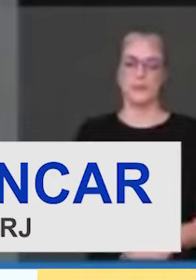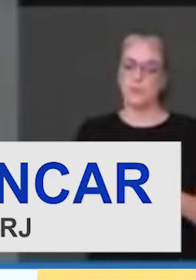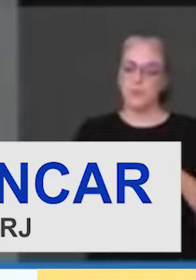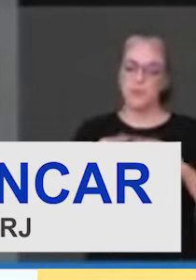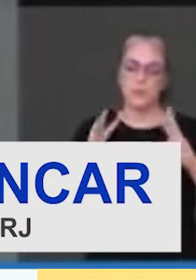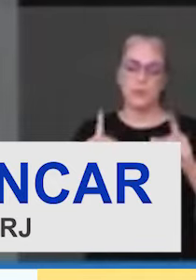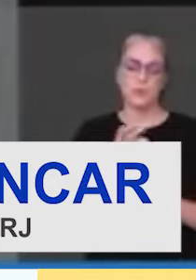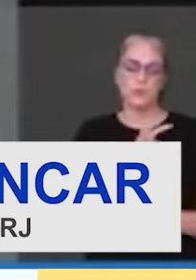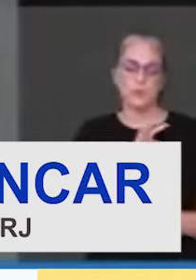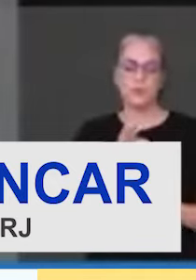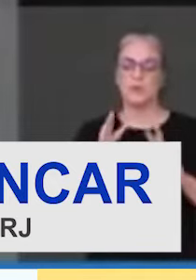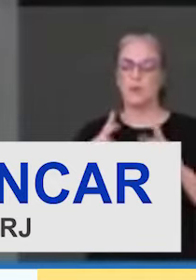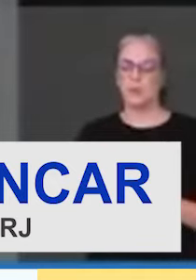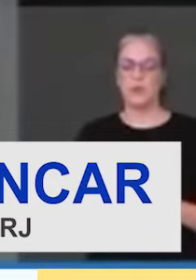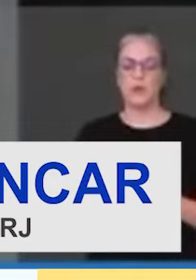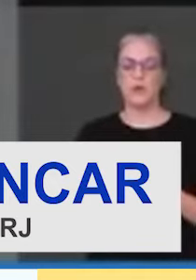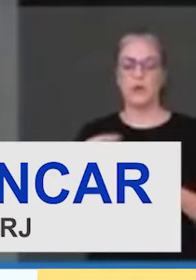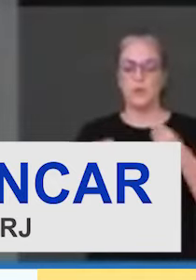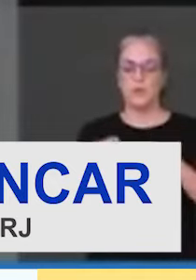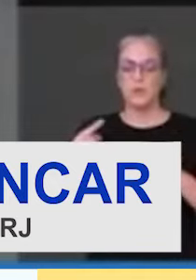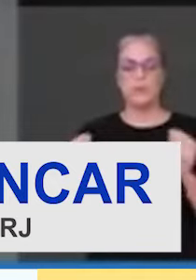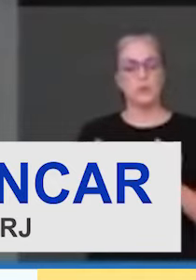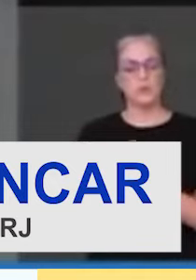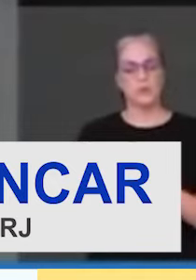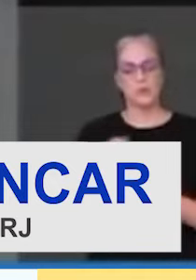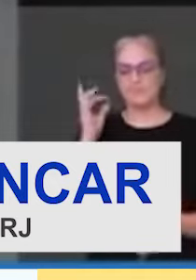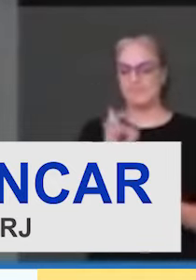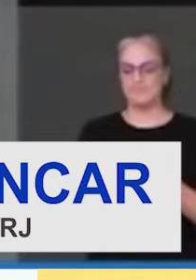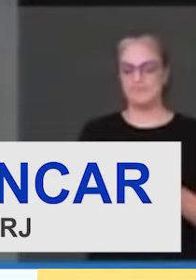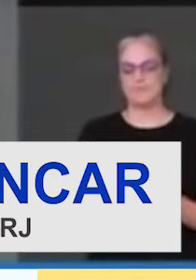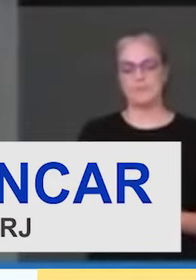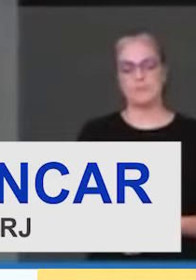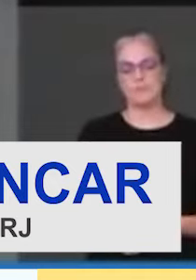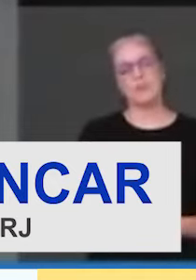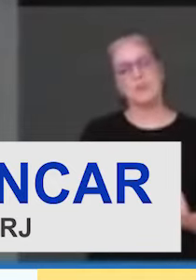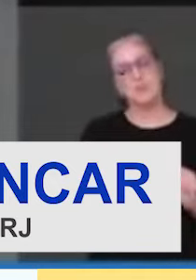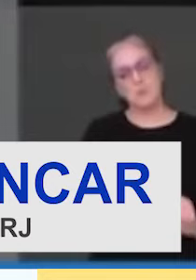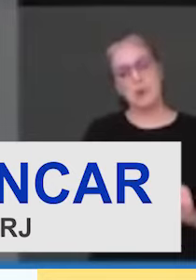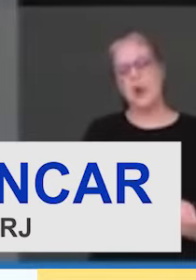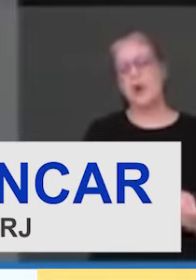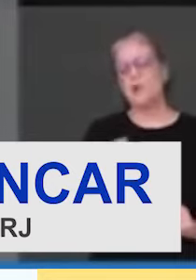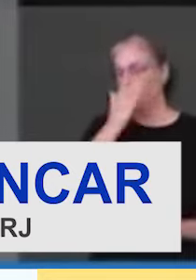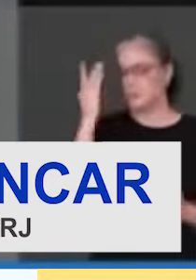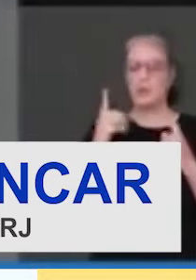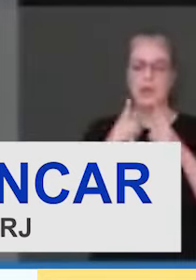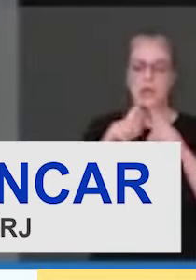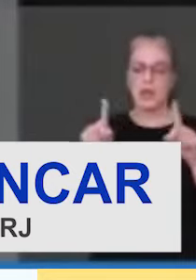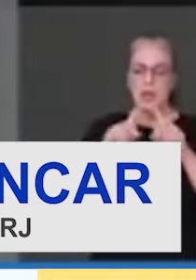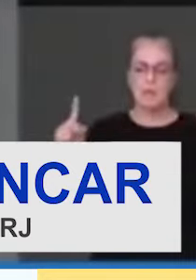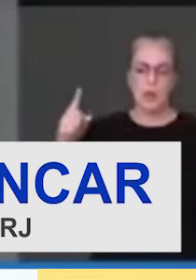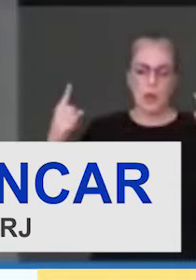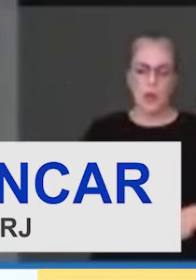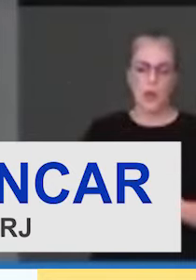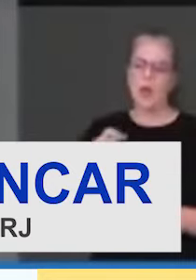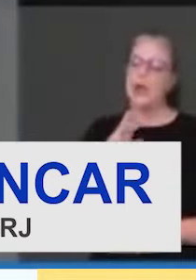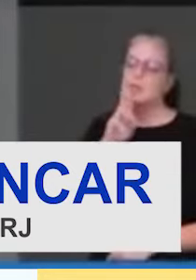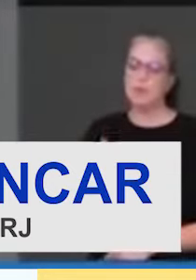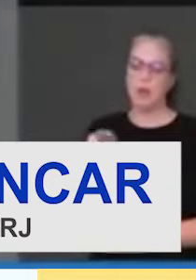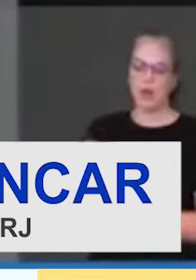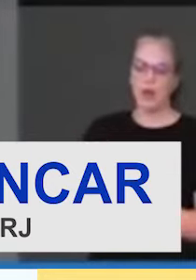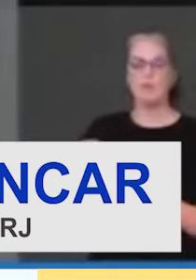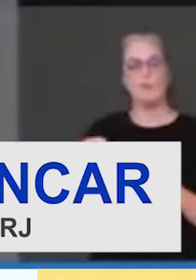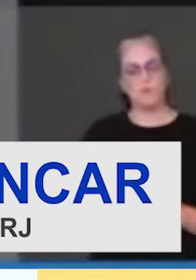de procedimento. É claro que você pode requerer na justiça contra um resultado eleitoral, pode e deve, se estiver insatisfeito,